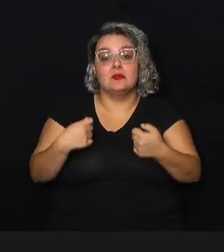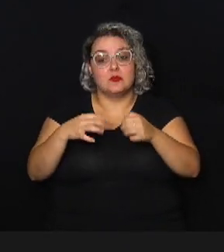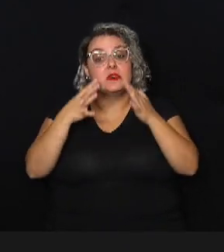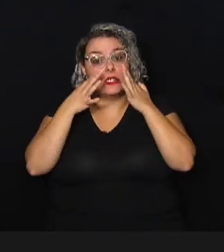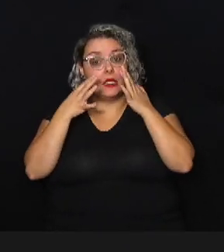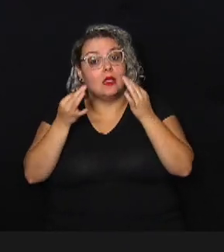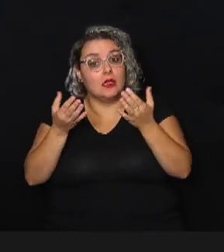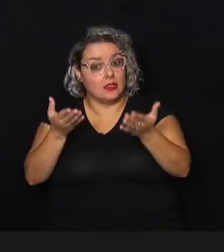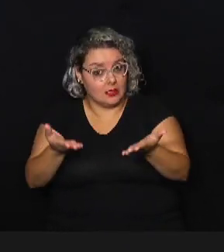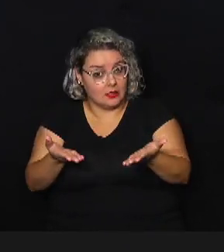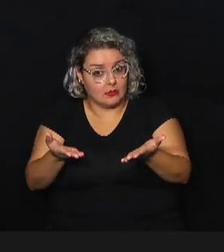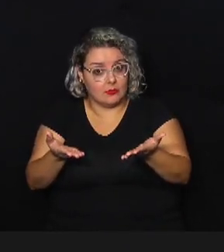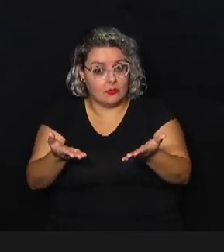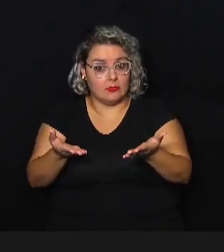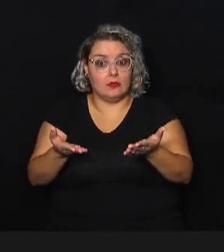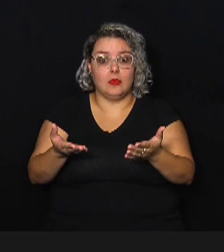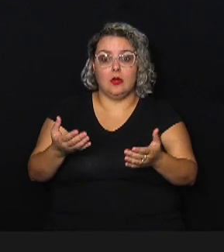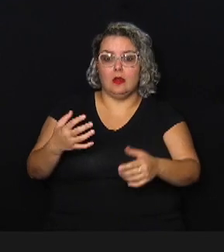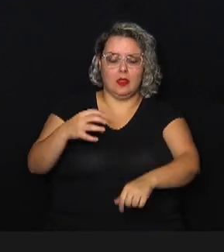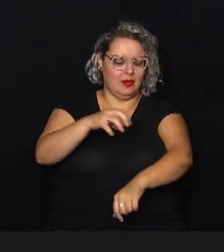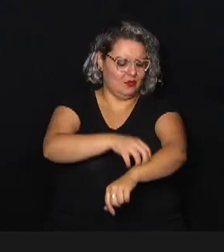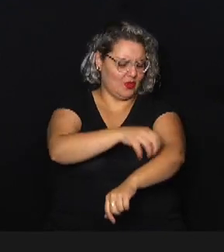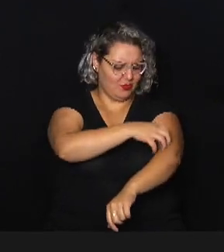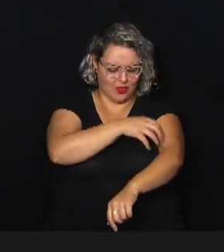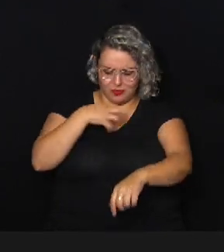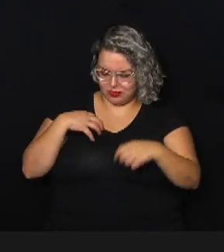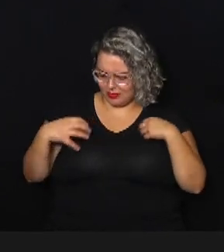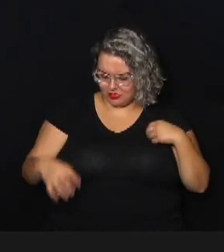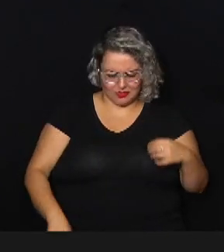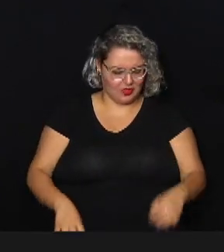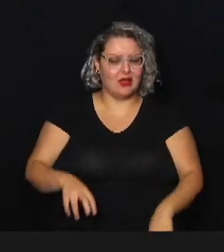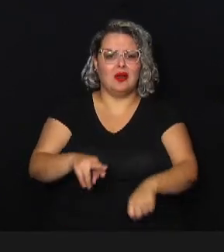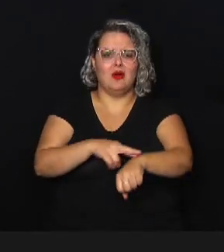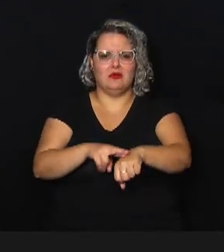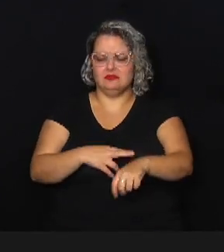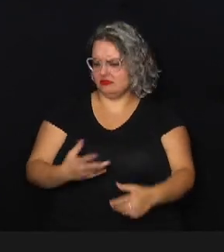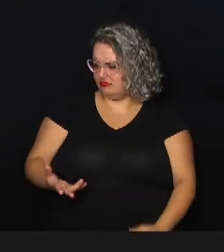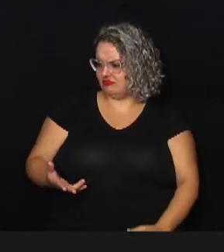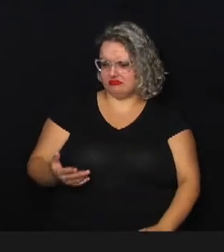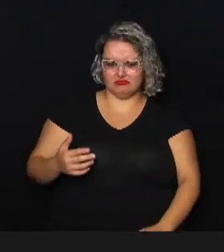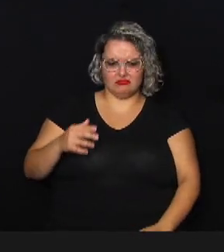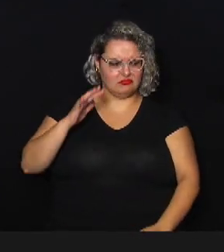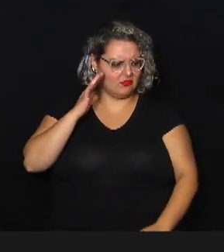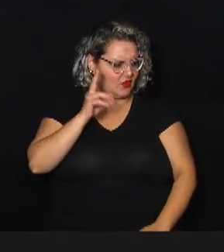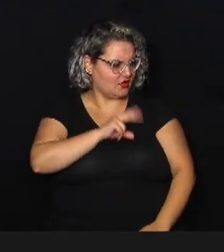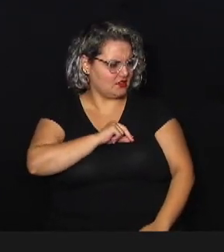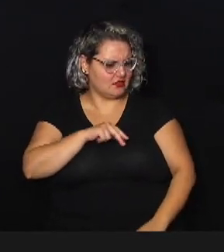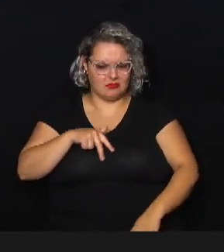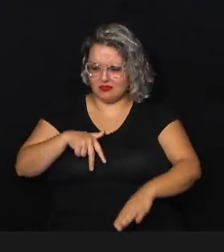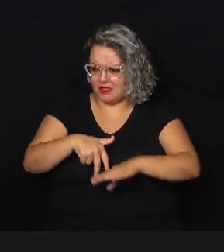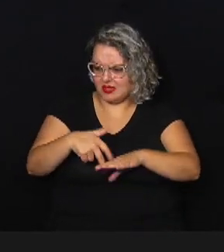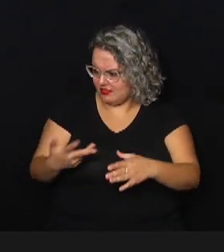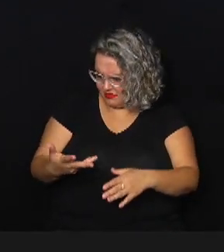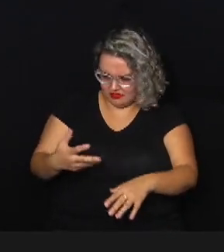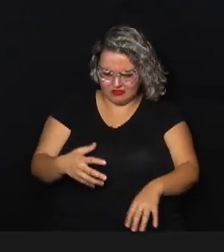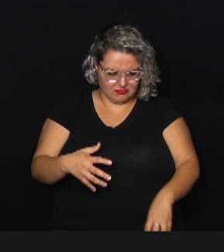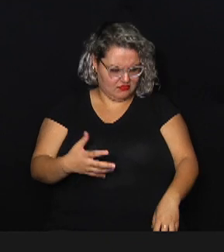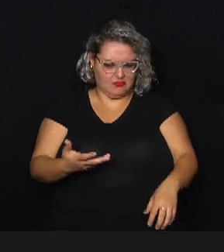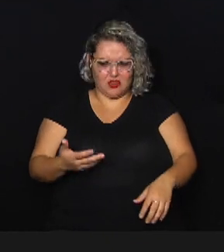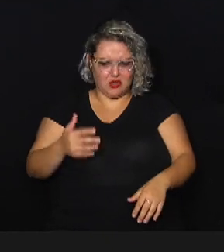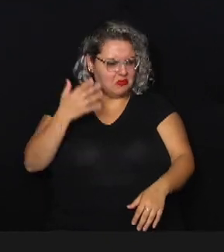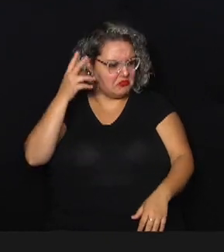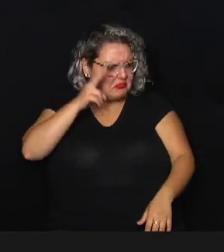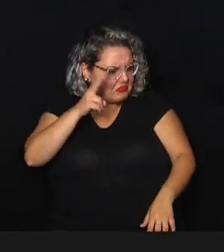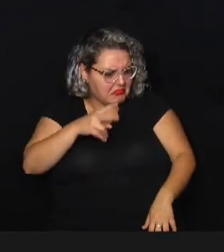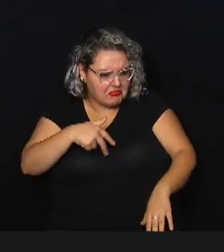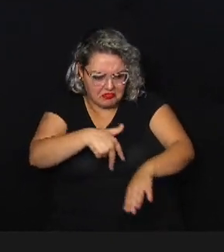a isso. Os hematomas, começou a surgir hematomas no meu corpo, nossa, eu não bati e ficou roxo. Nossa, não lembro de ter